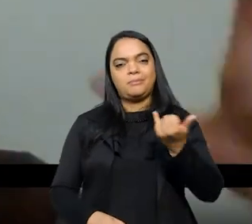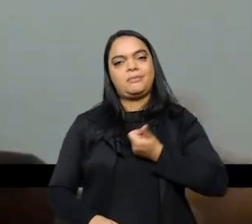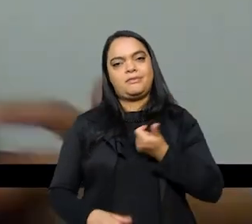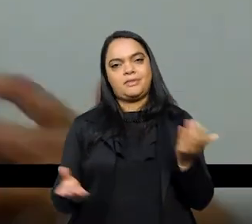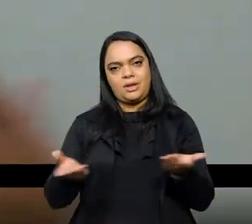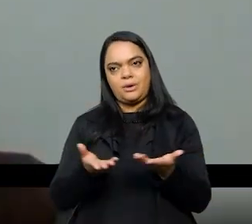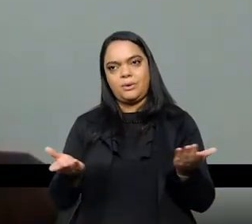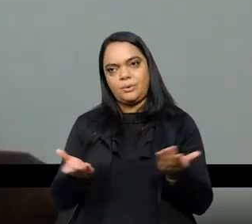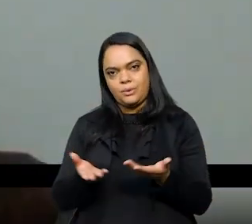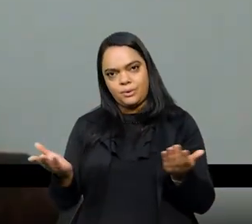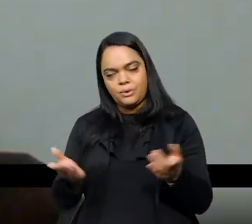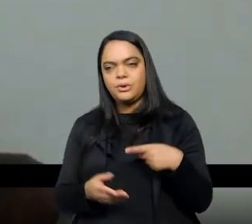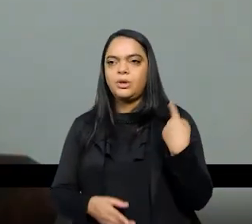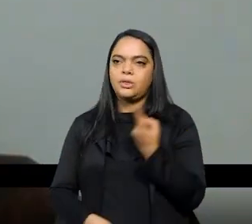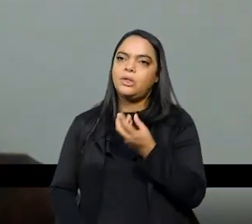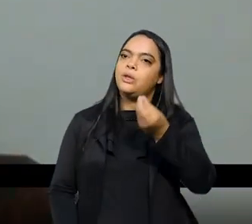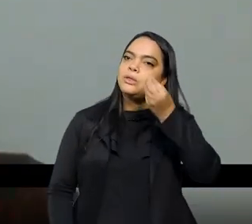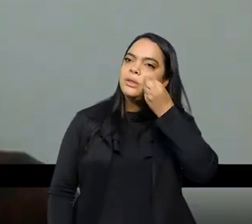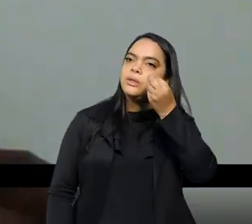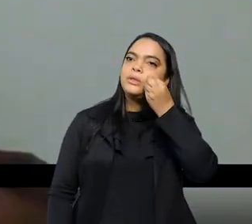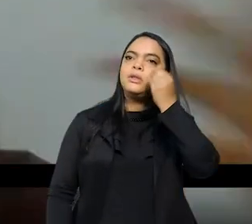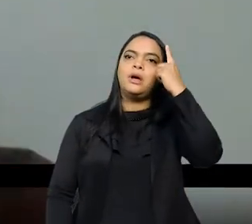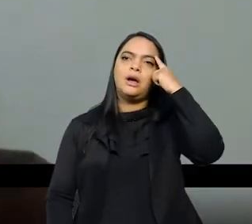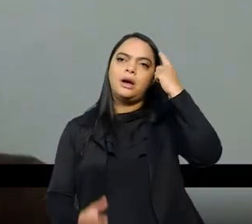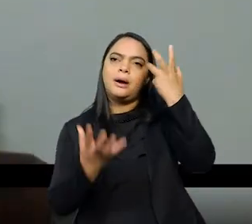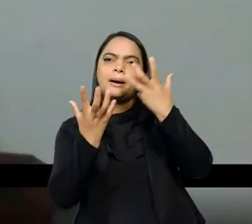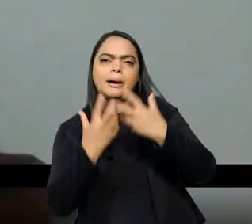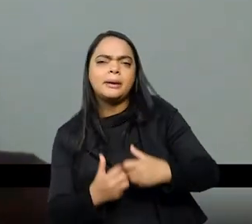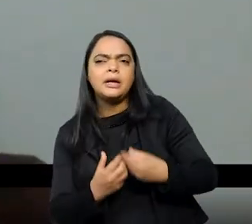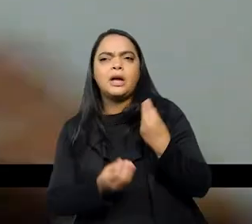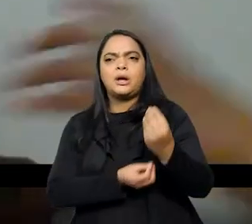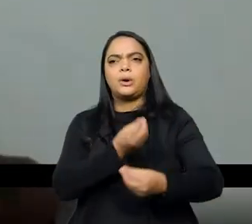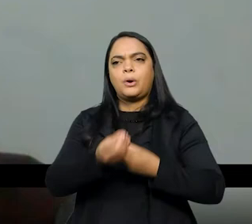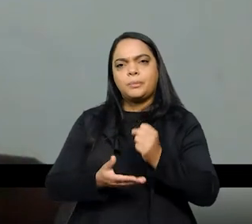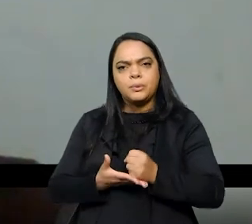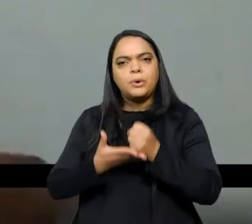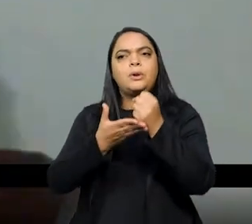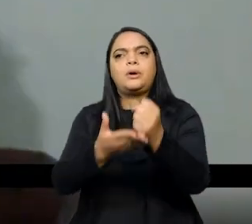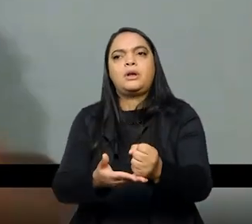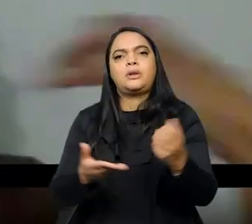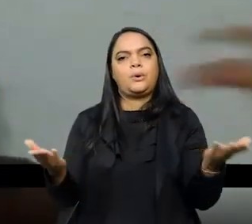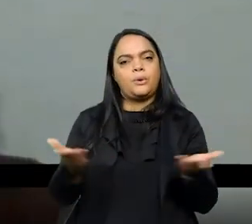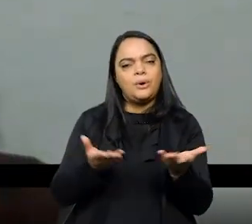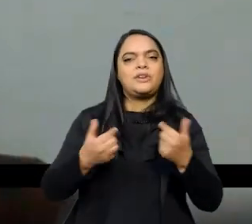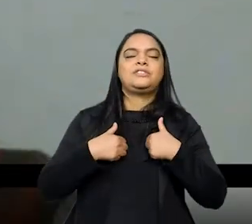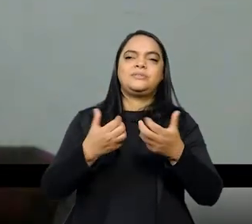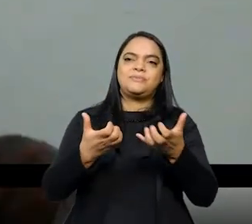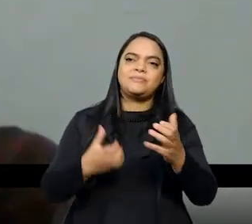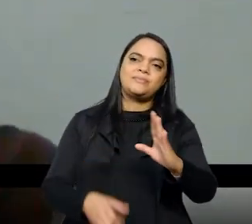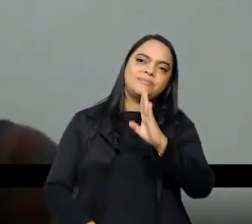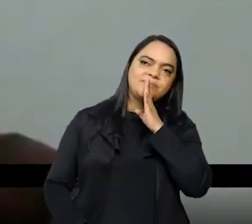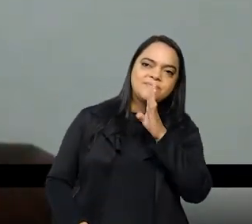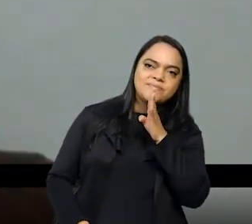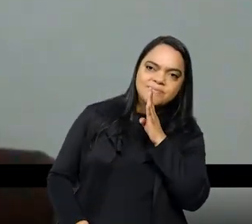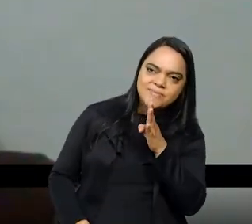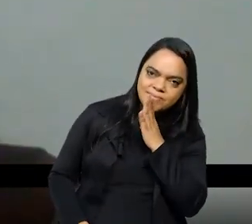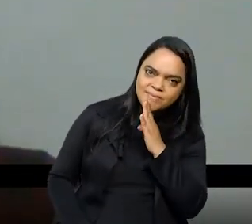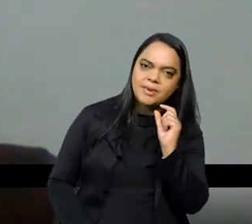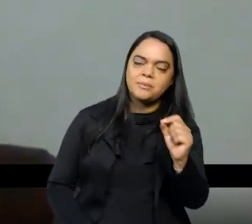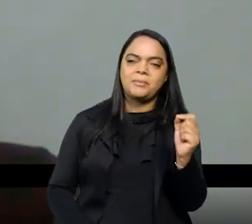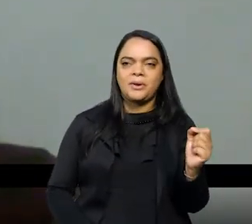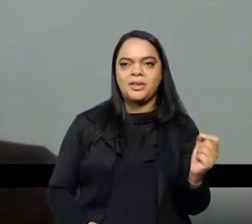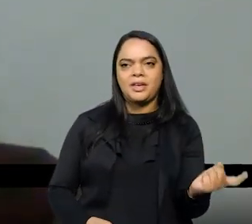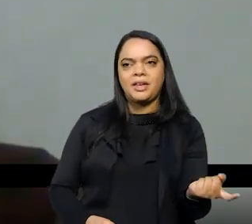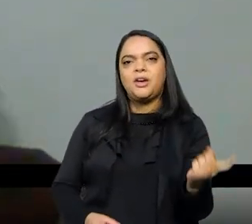está tentando, né, pensar formas de colaborar, então eu estou aqui muito nesse sentido, né, de conhecer para retornar